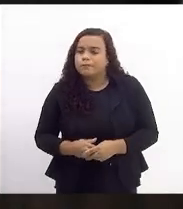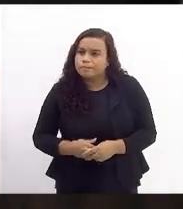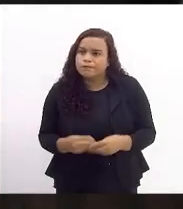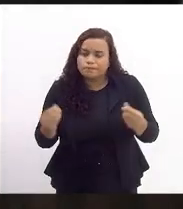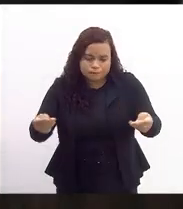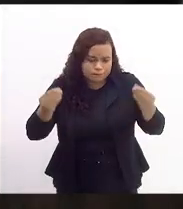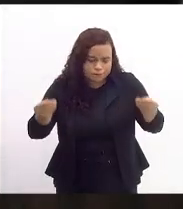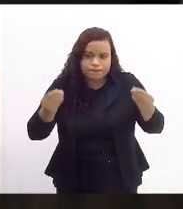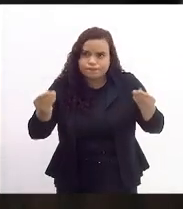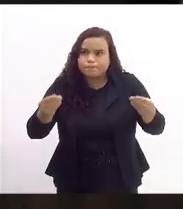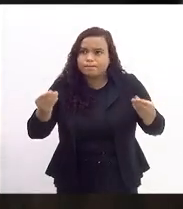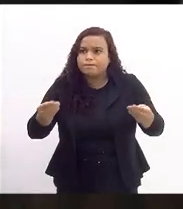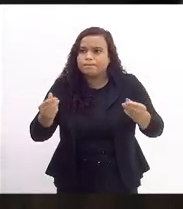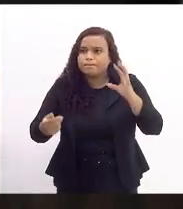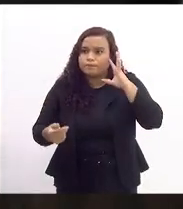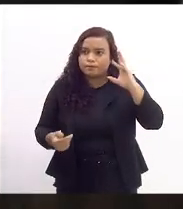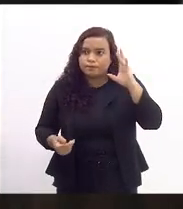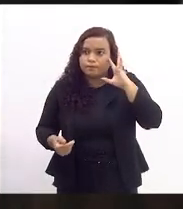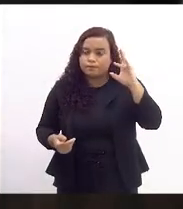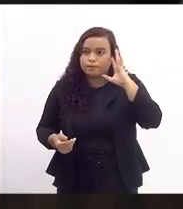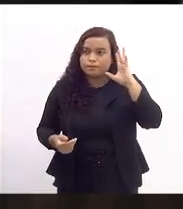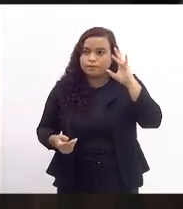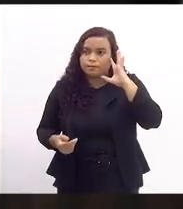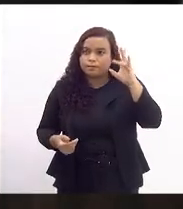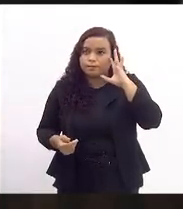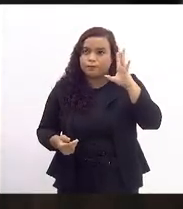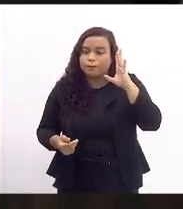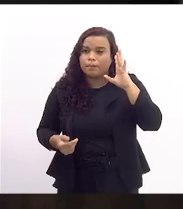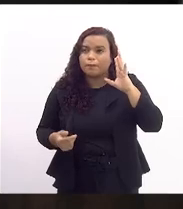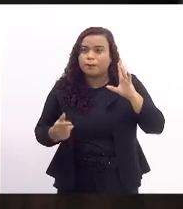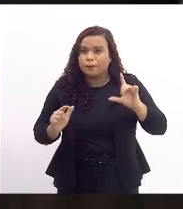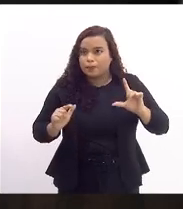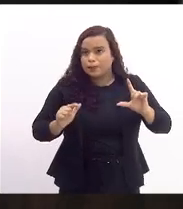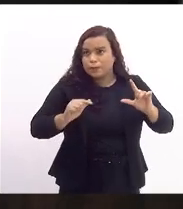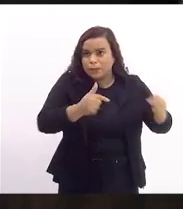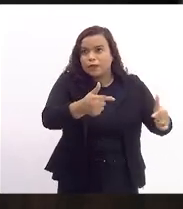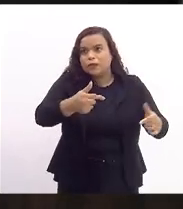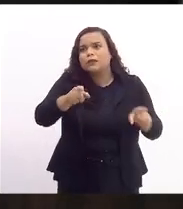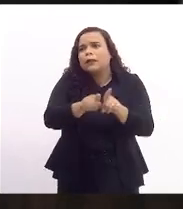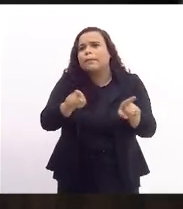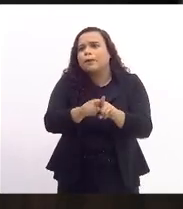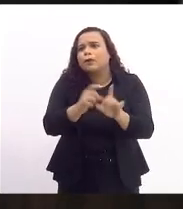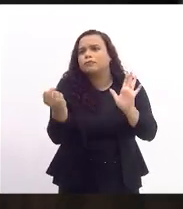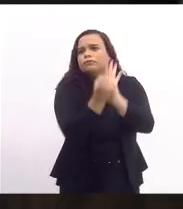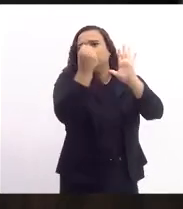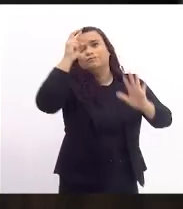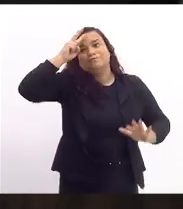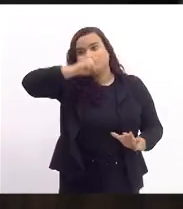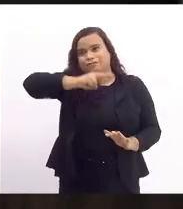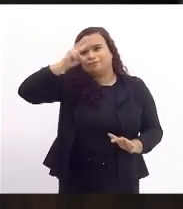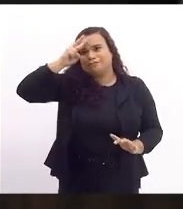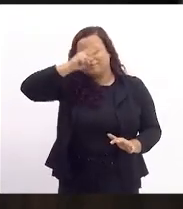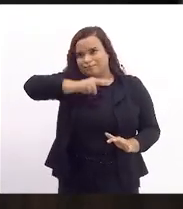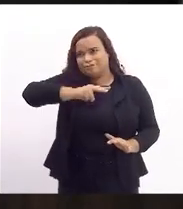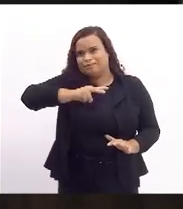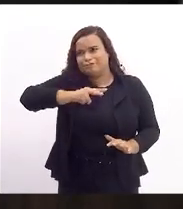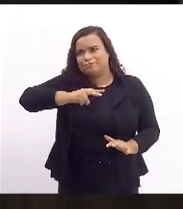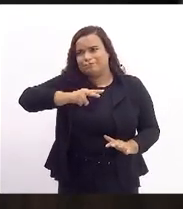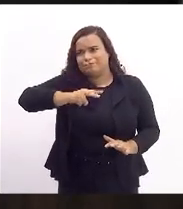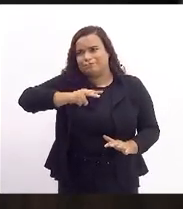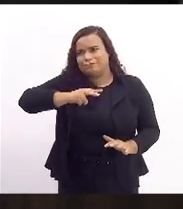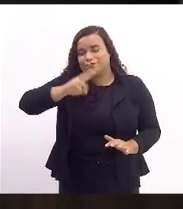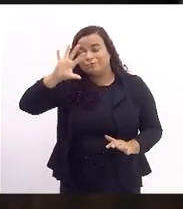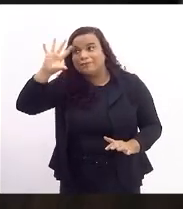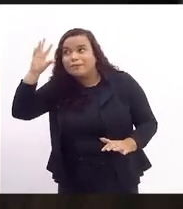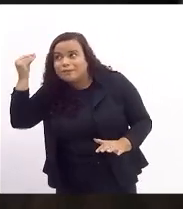Oi Daiane Daiane passar uma um memorial fofo Gilmar veio